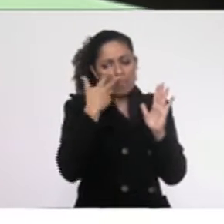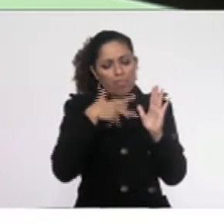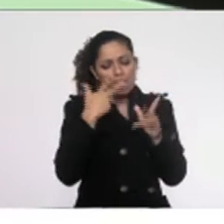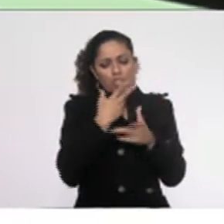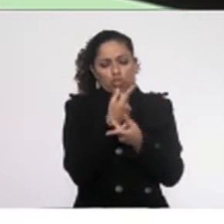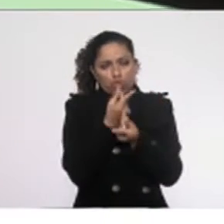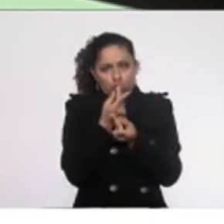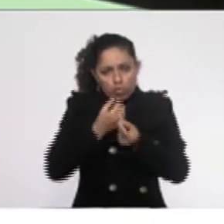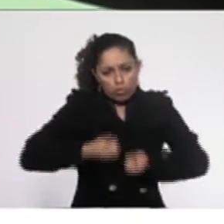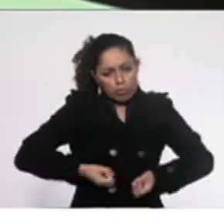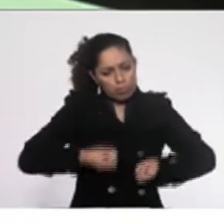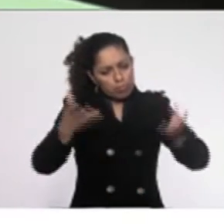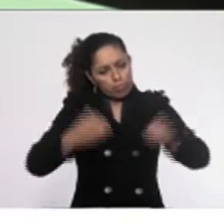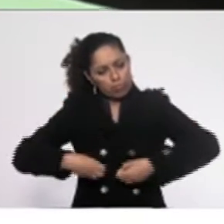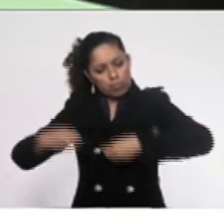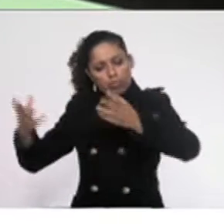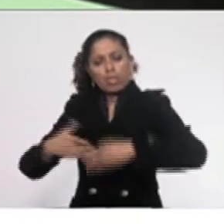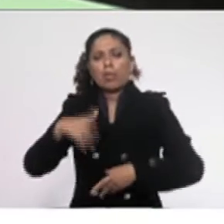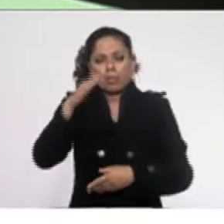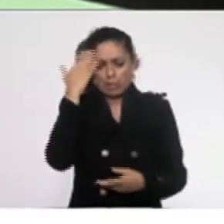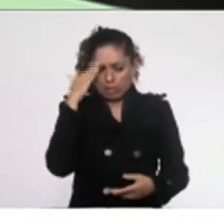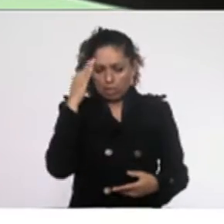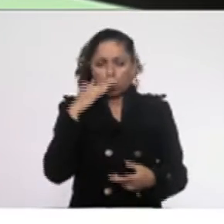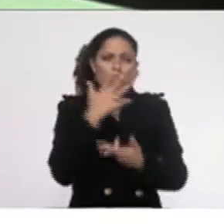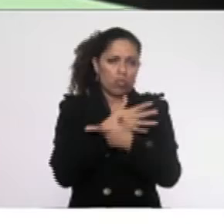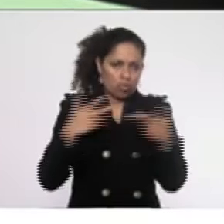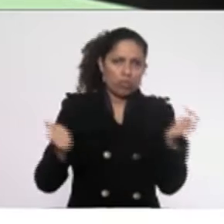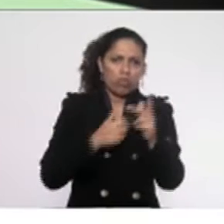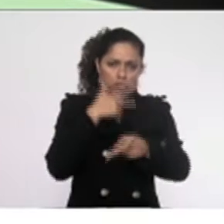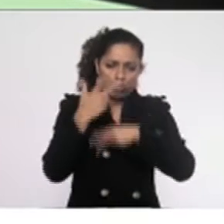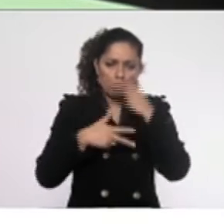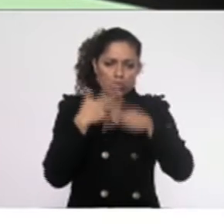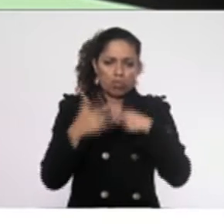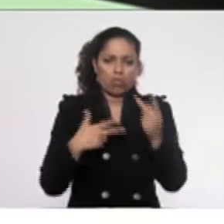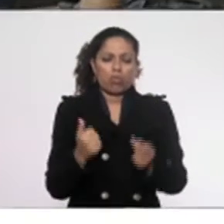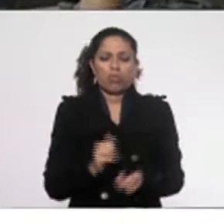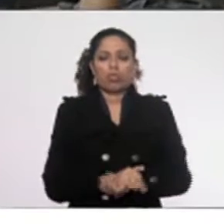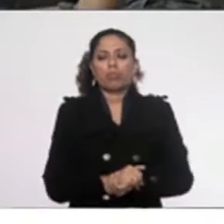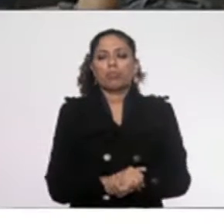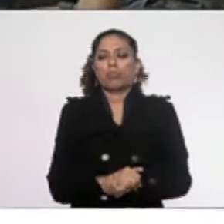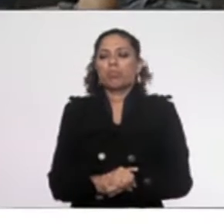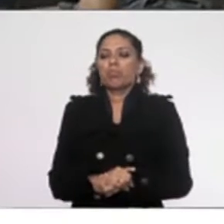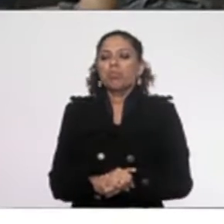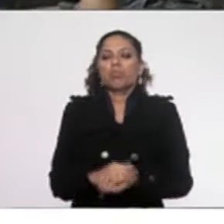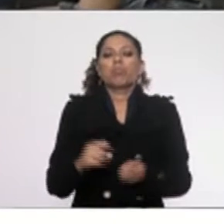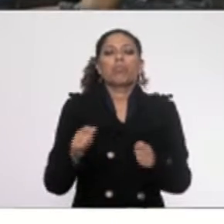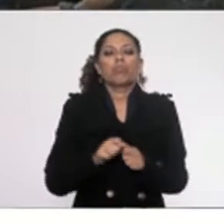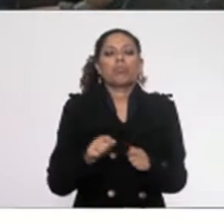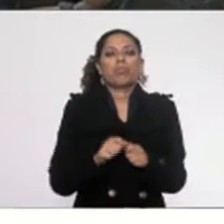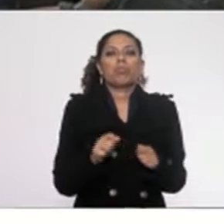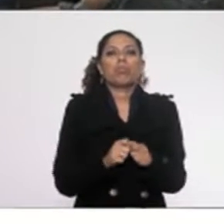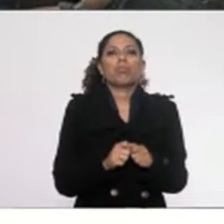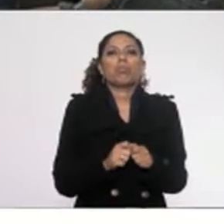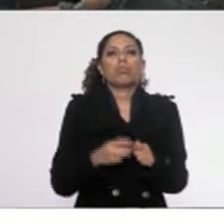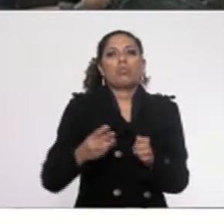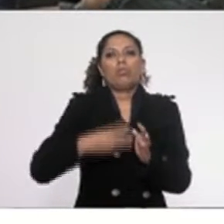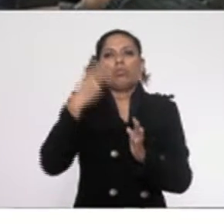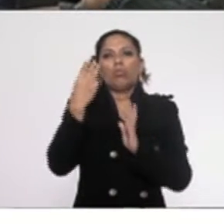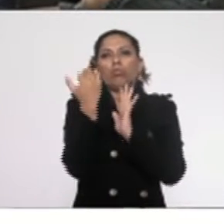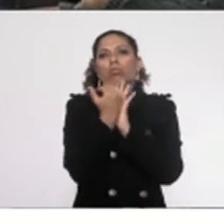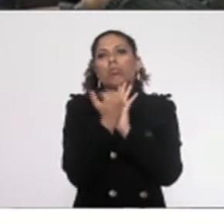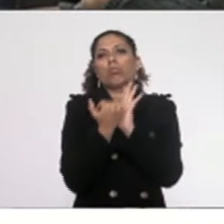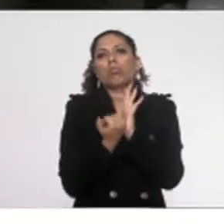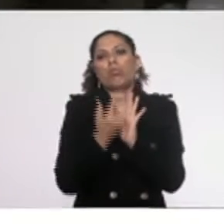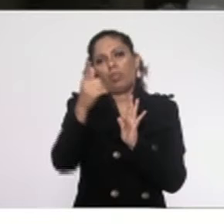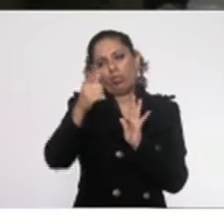Mas compreendo, é só para fazer essa menção. Eu fiz três questões ao